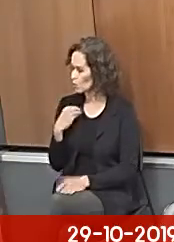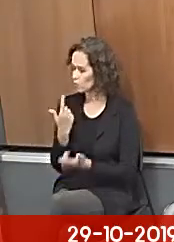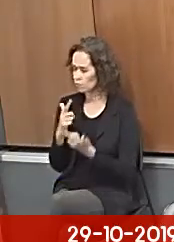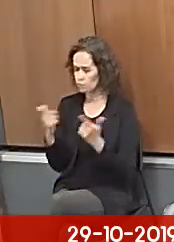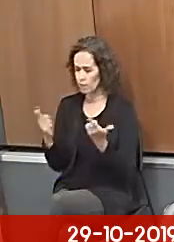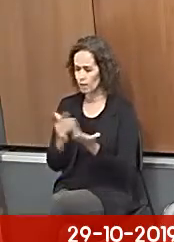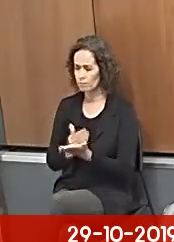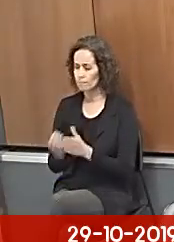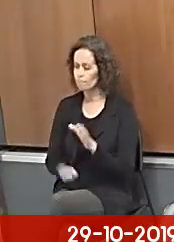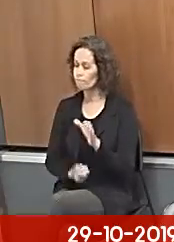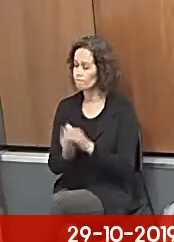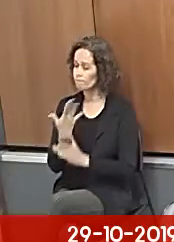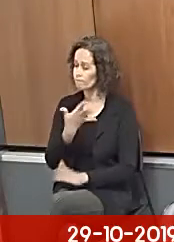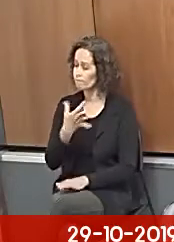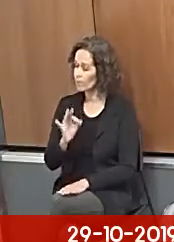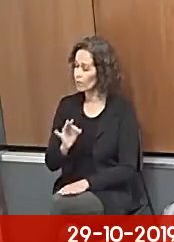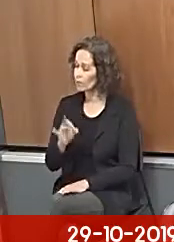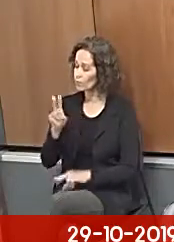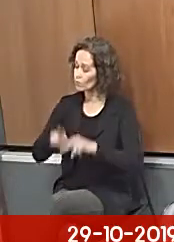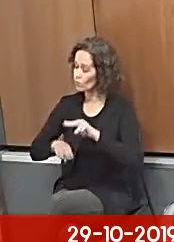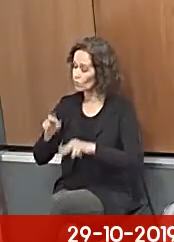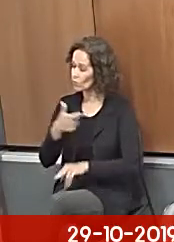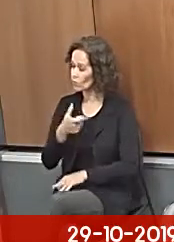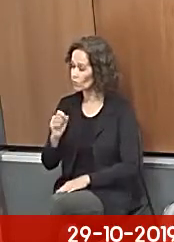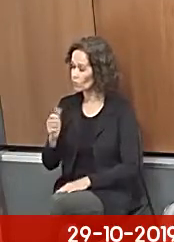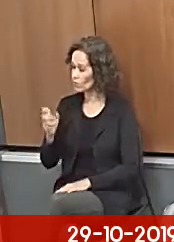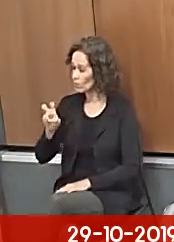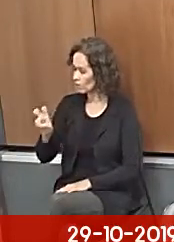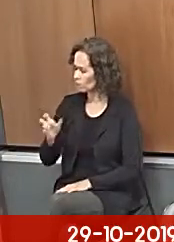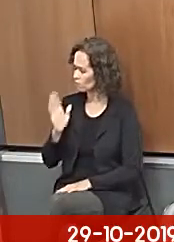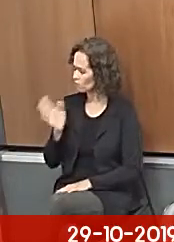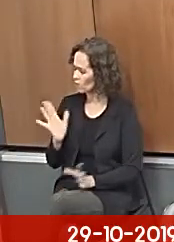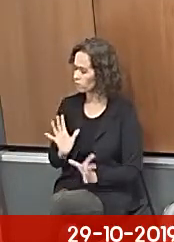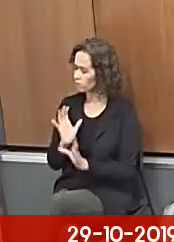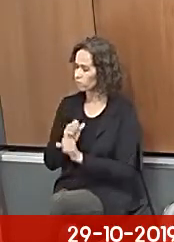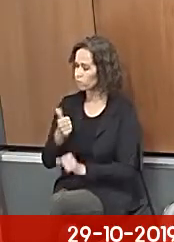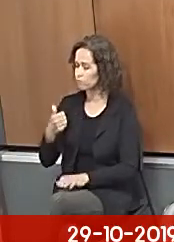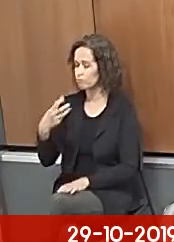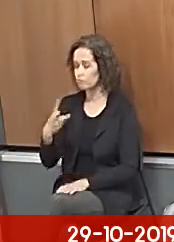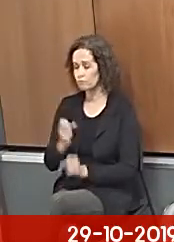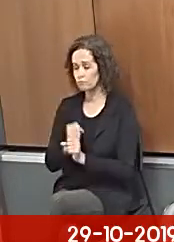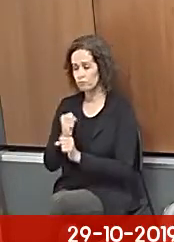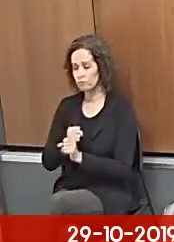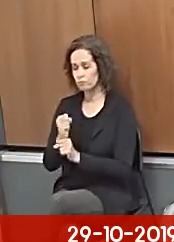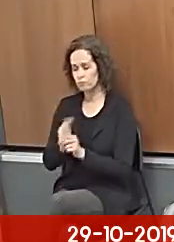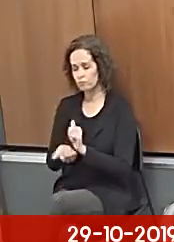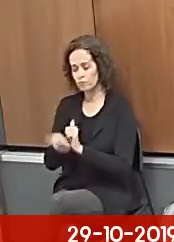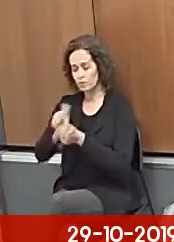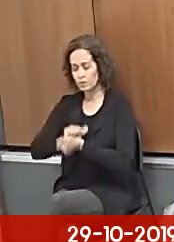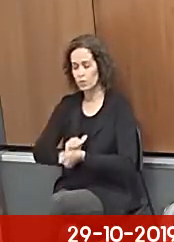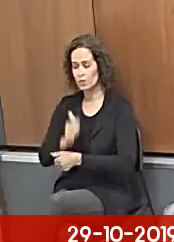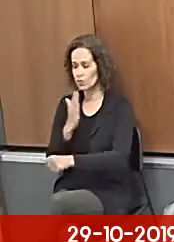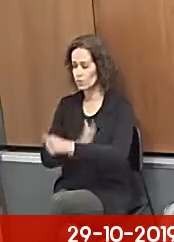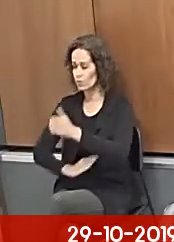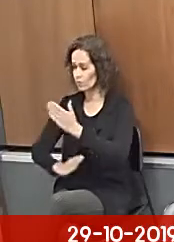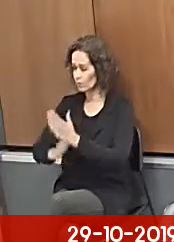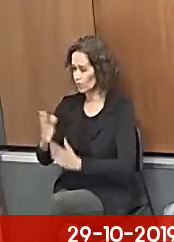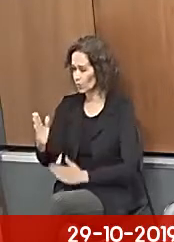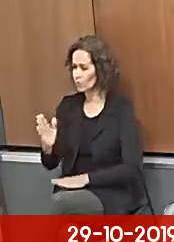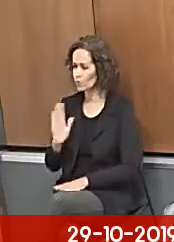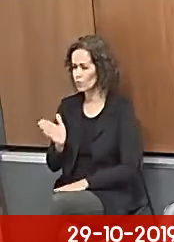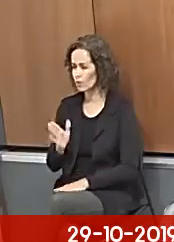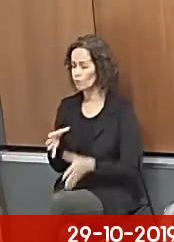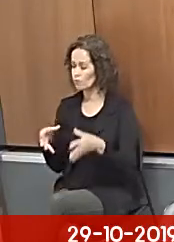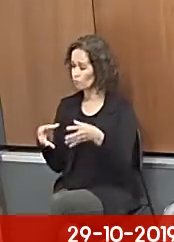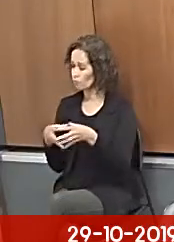de junho de 2005 e já são 13 anos de um trabalho voltado para o paradesporto. Nessa foto está o time que a gente considera o time